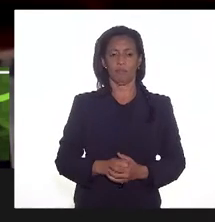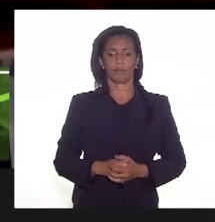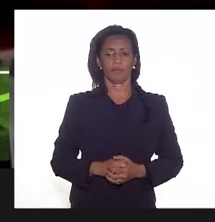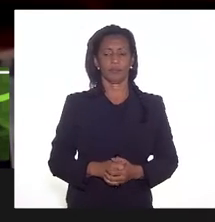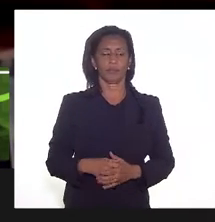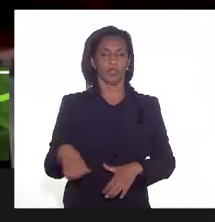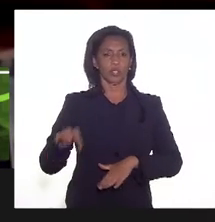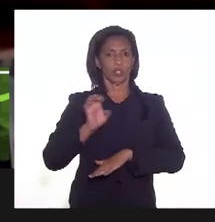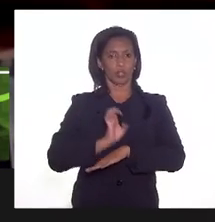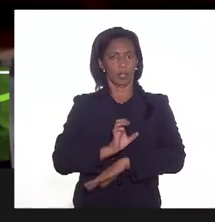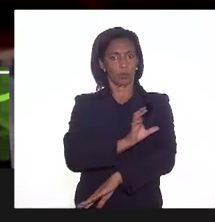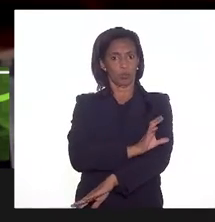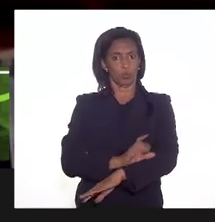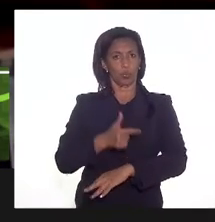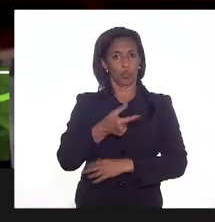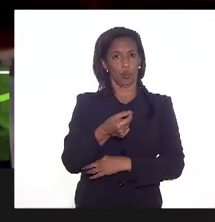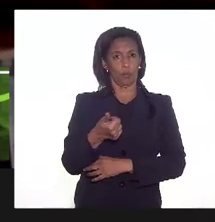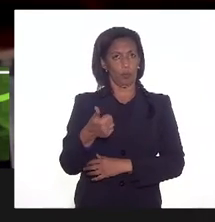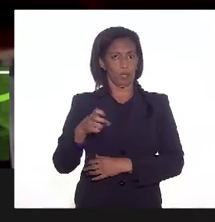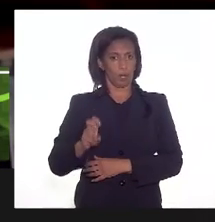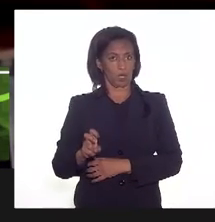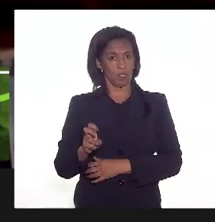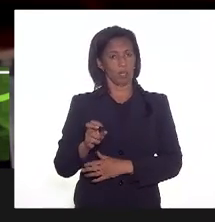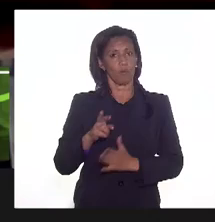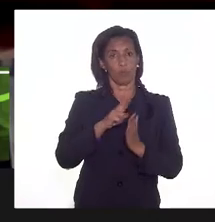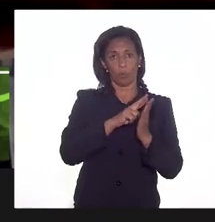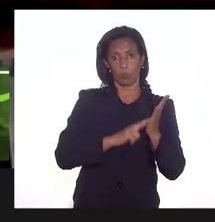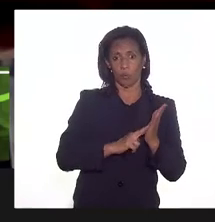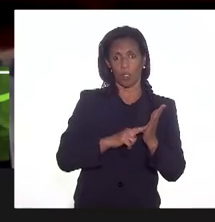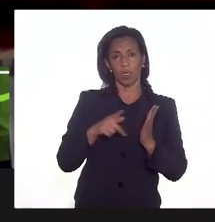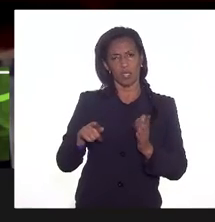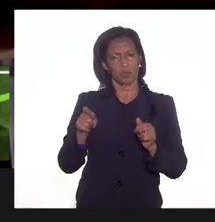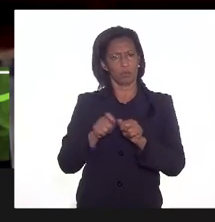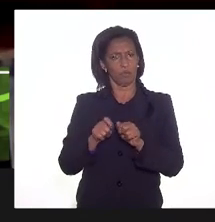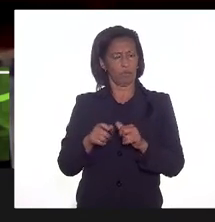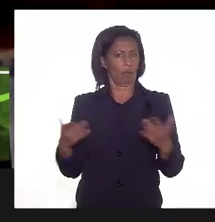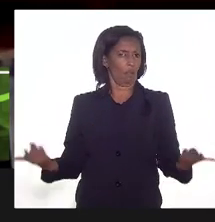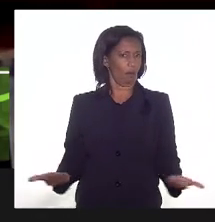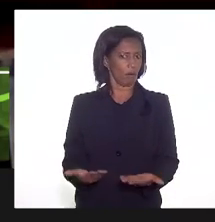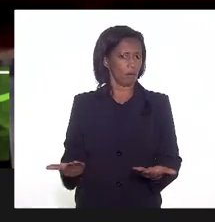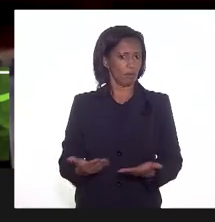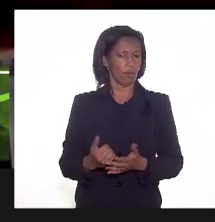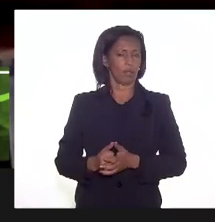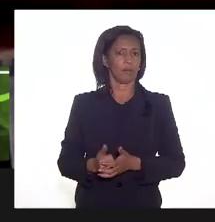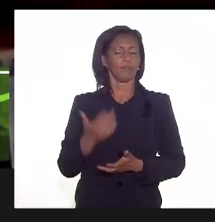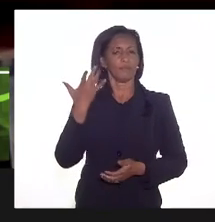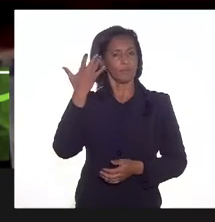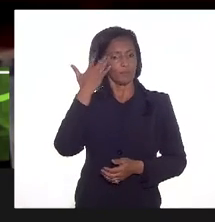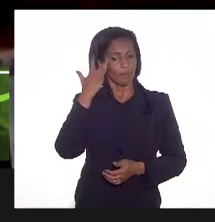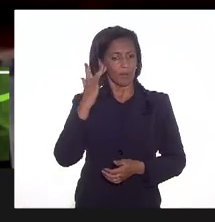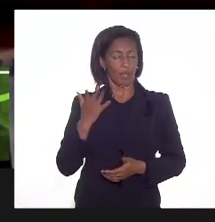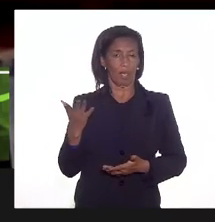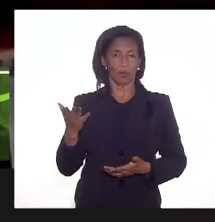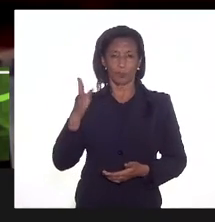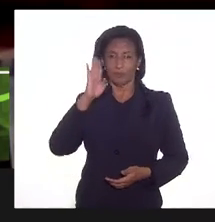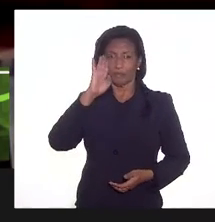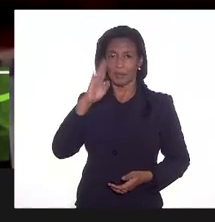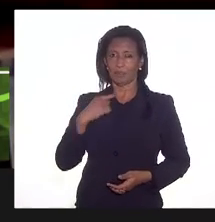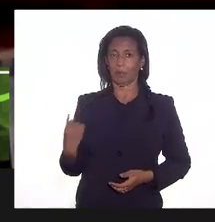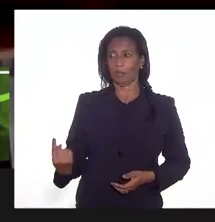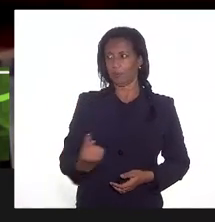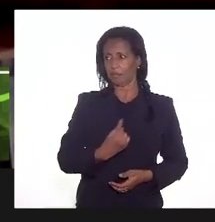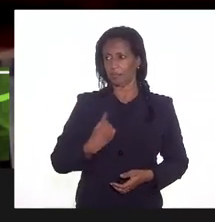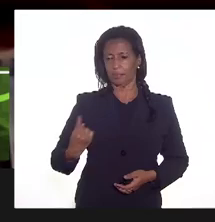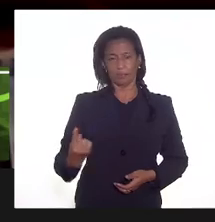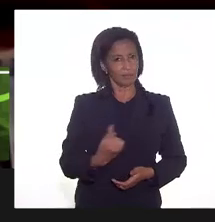estadual de cultura de 2015 fosse regulamentado isso foi feito agora eu acho que é fundamental para a gente